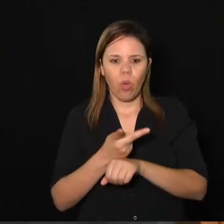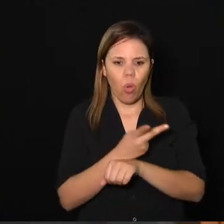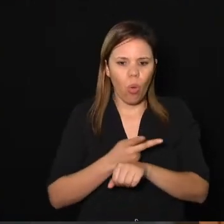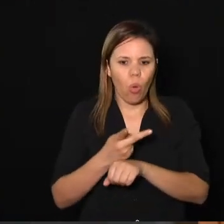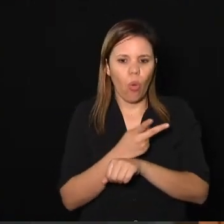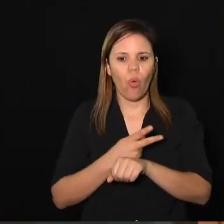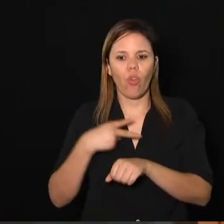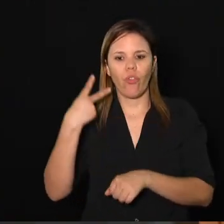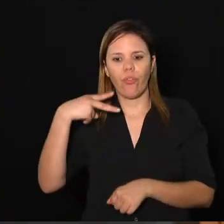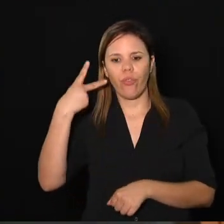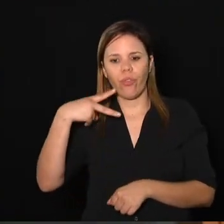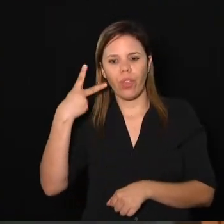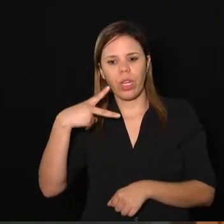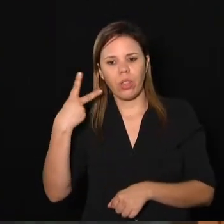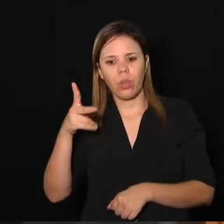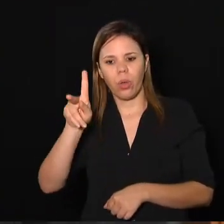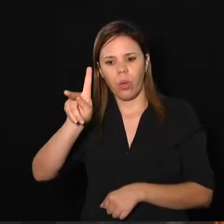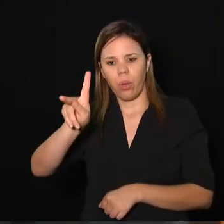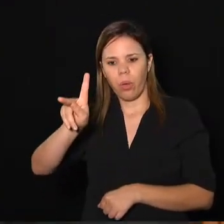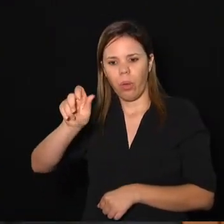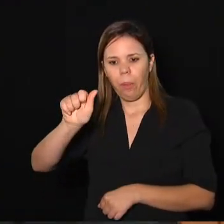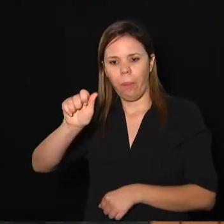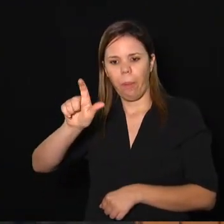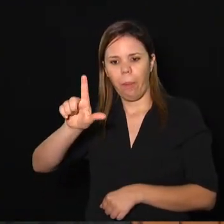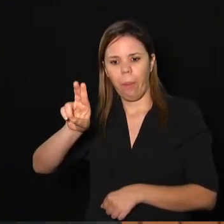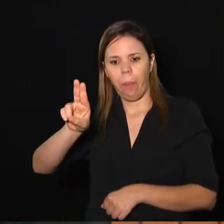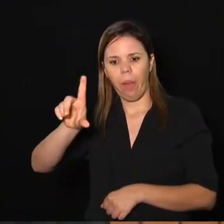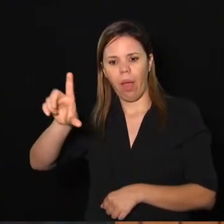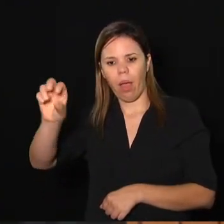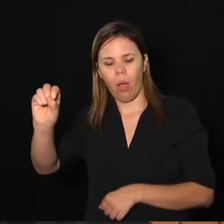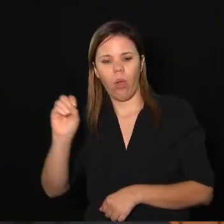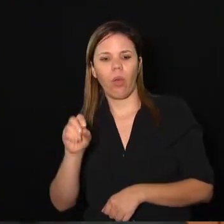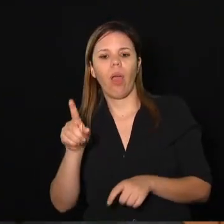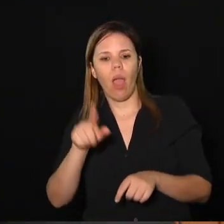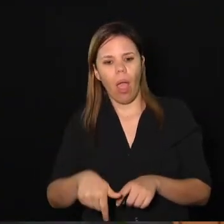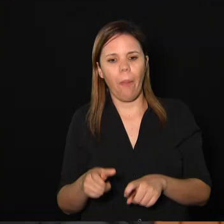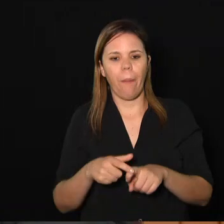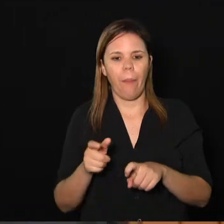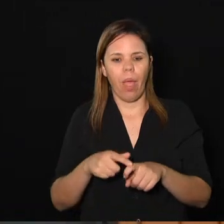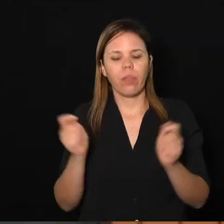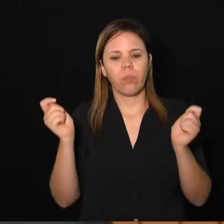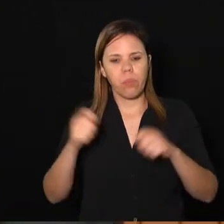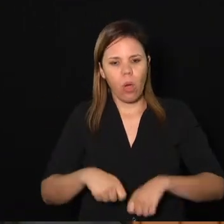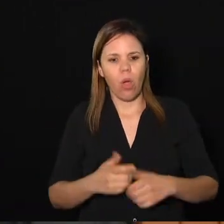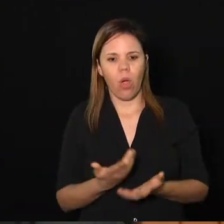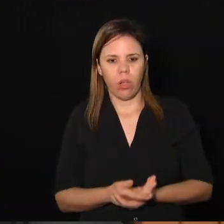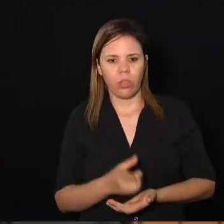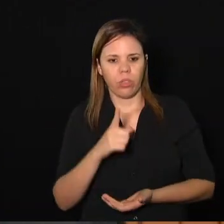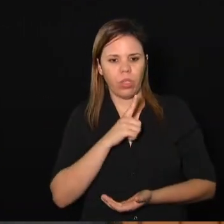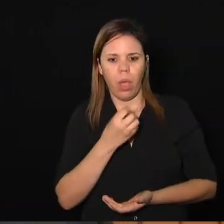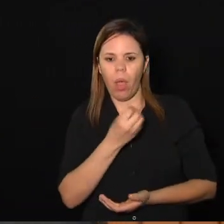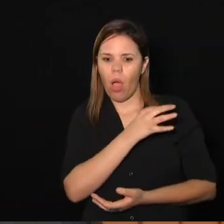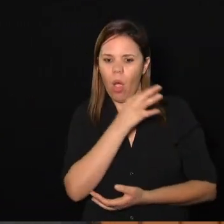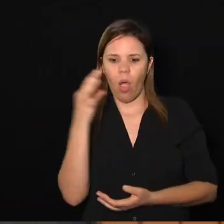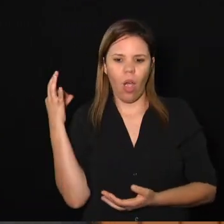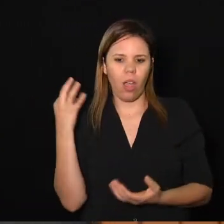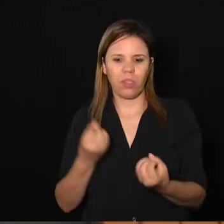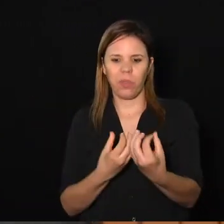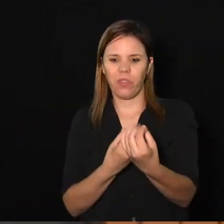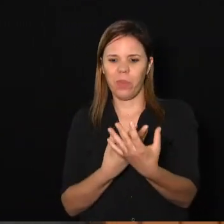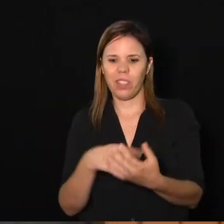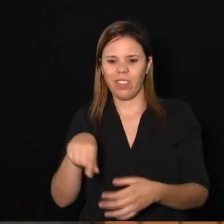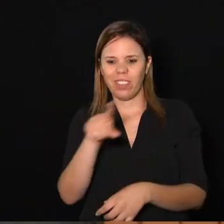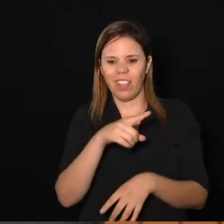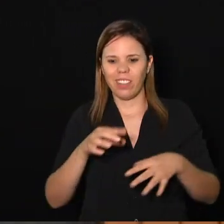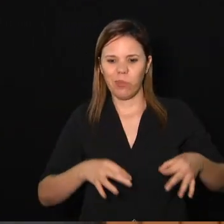Paulo para consultas porque ele é um médico e pode e tem condição tenho boas informações dele como